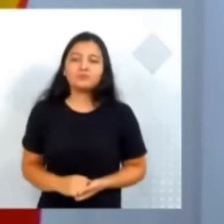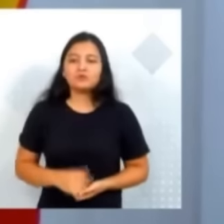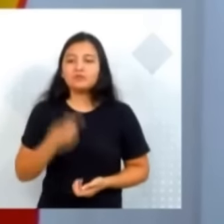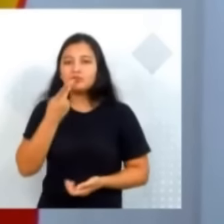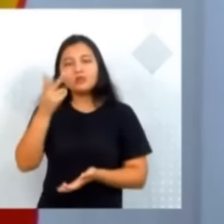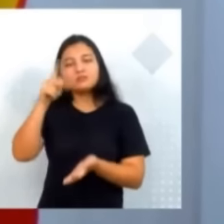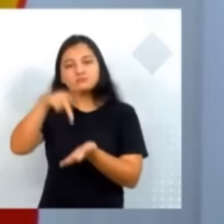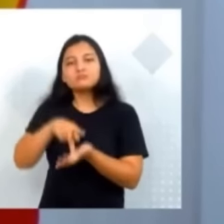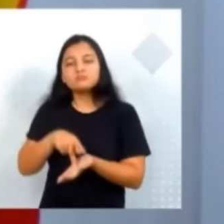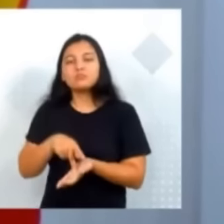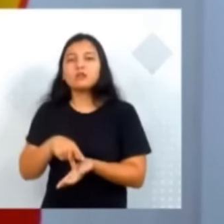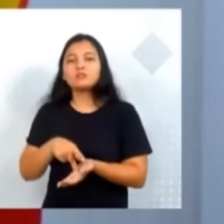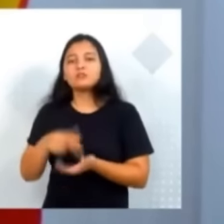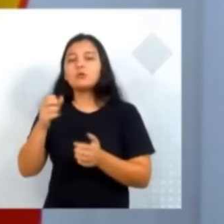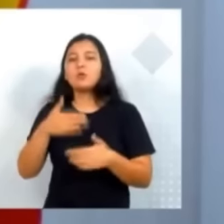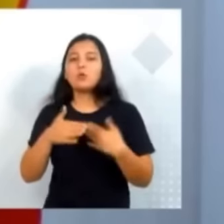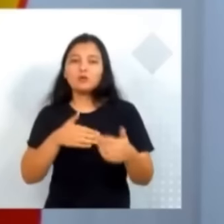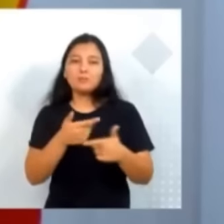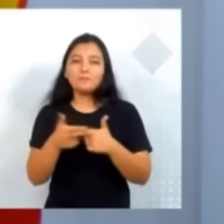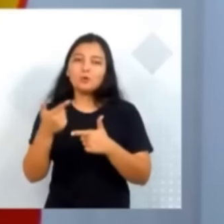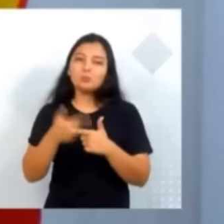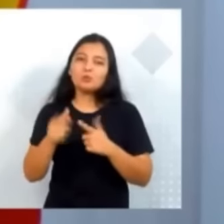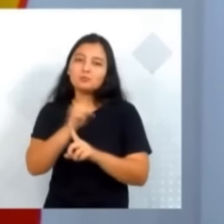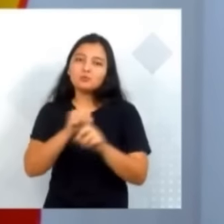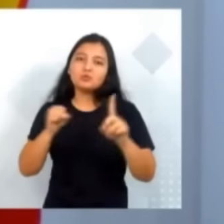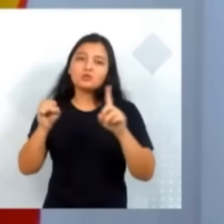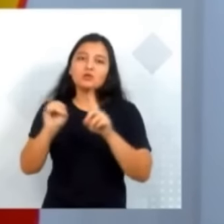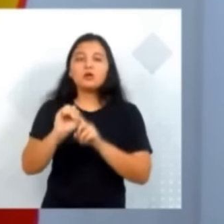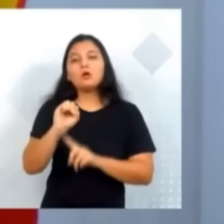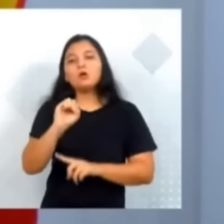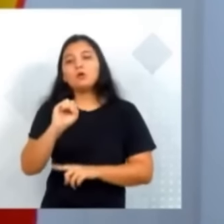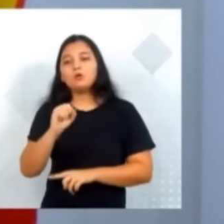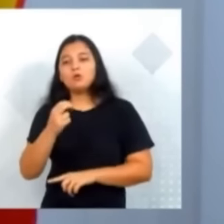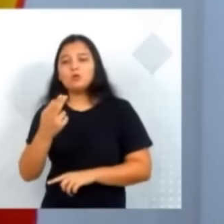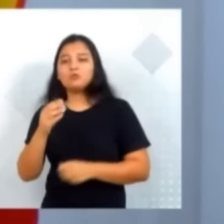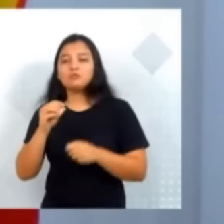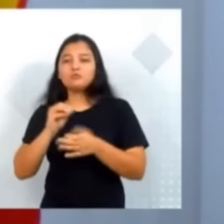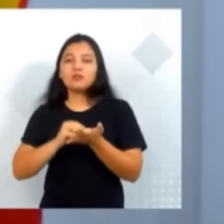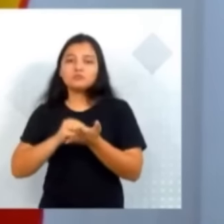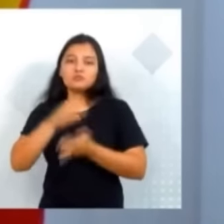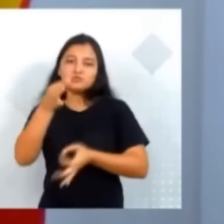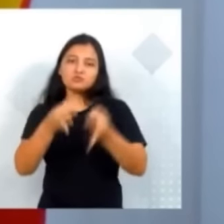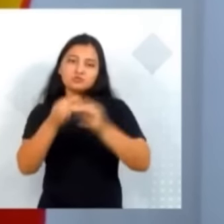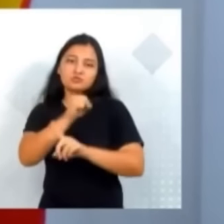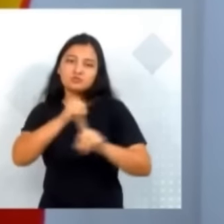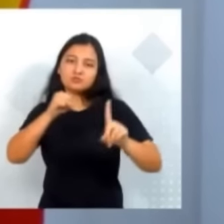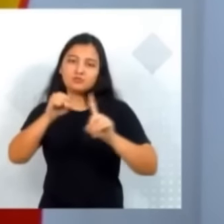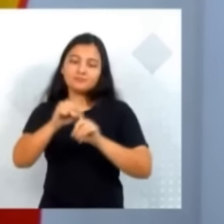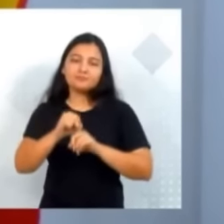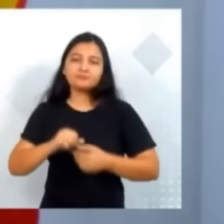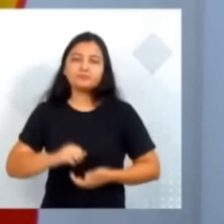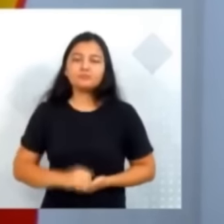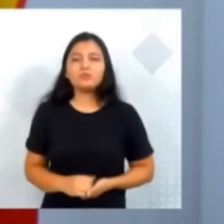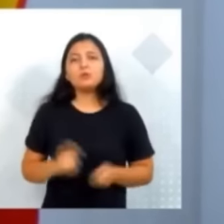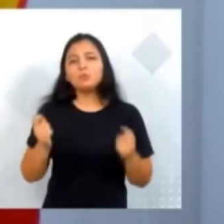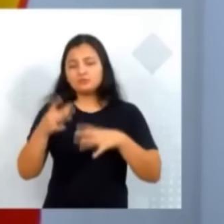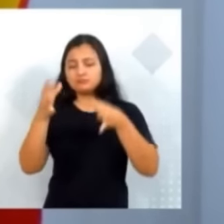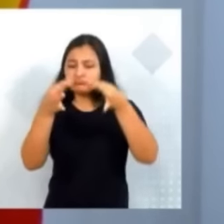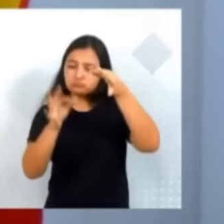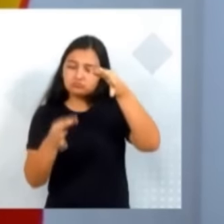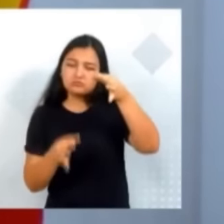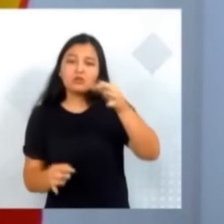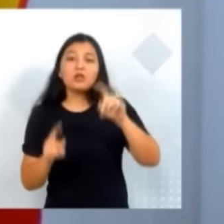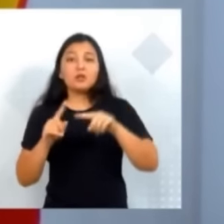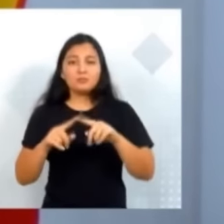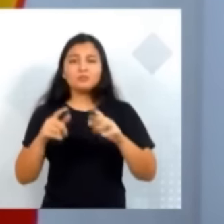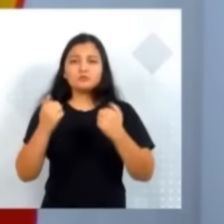sincera de qualquer problema social ou de qualquer injustiça social. Muito se poderia dizer sobre isso, mas como toda